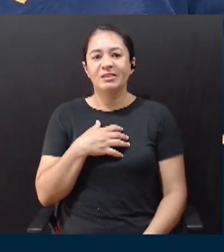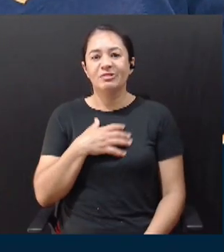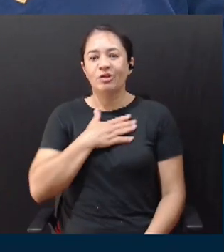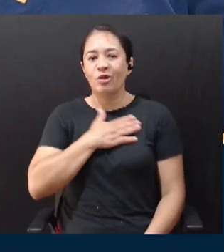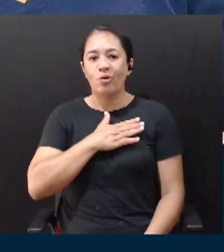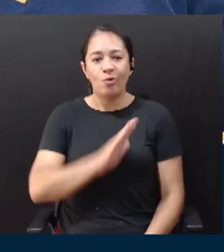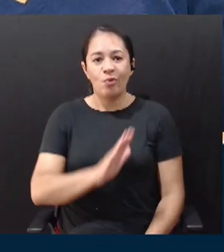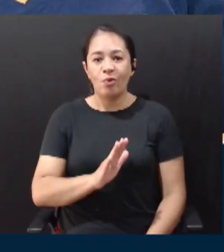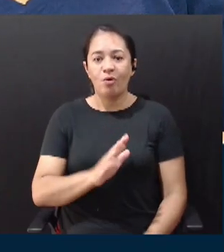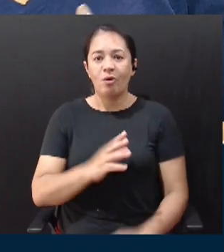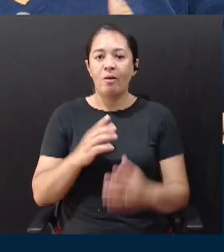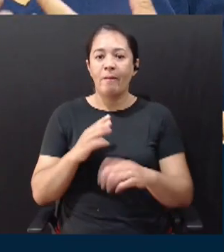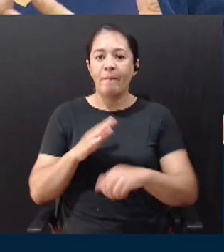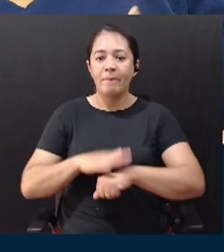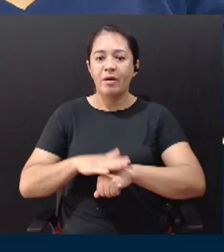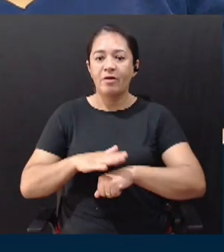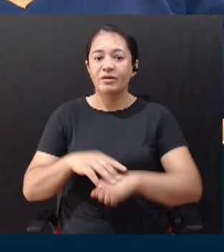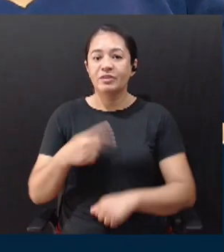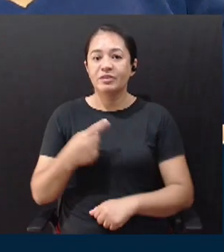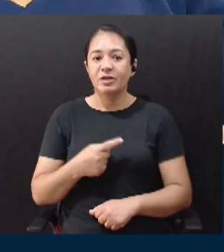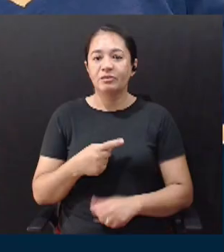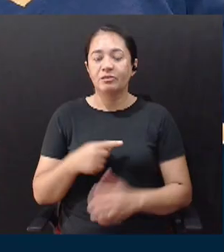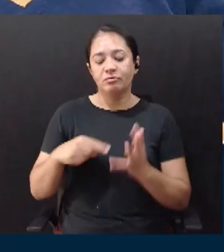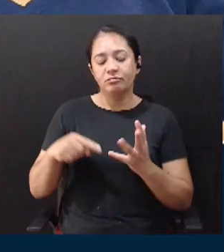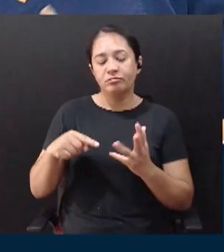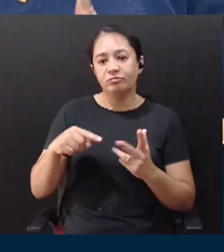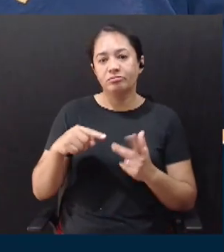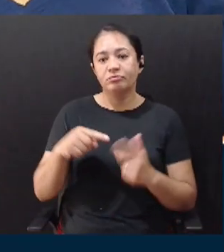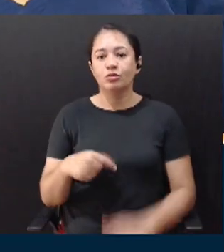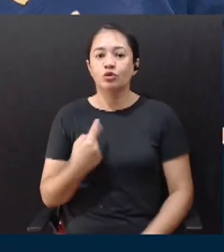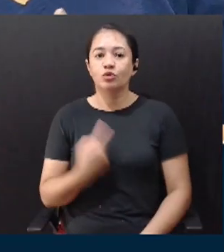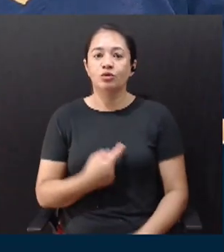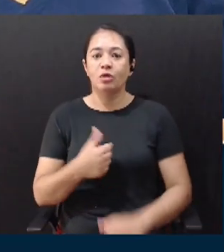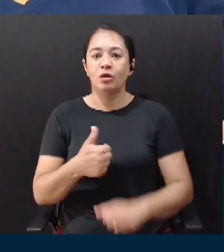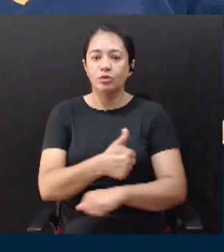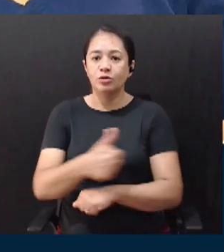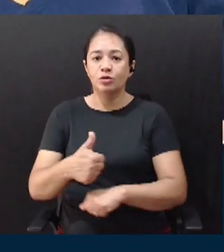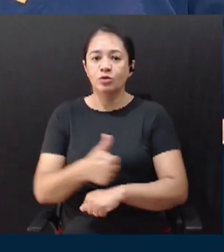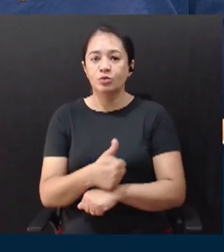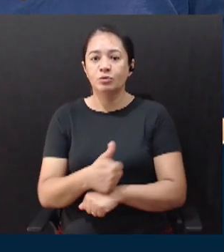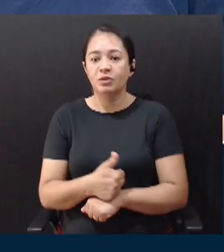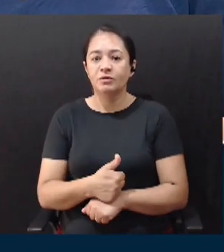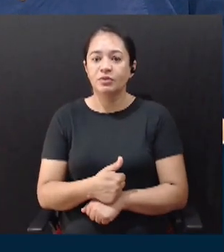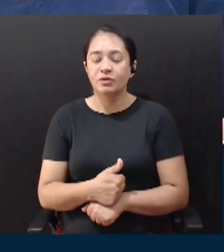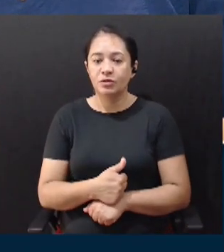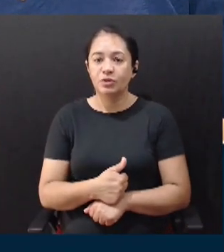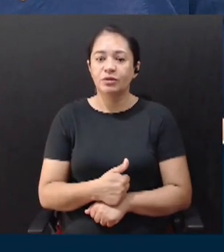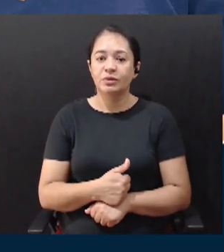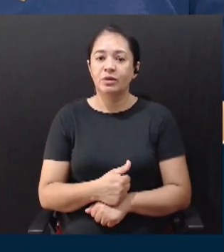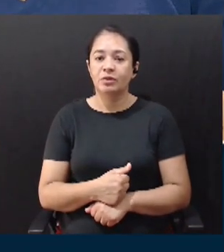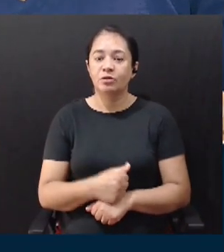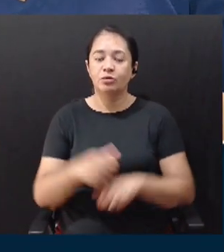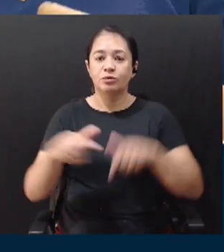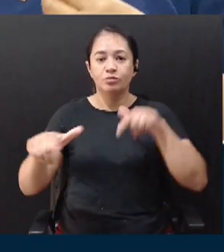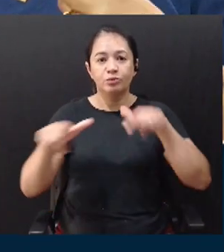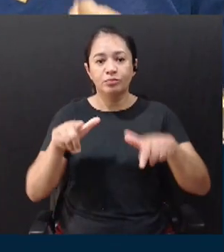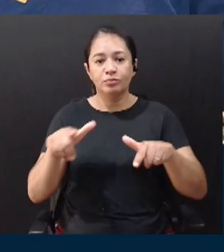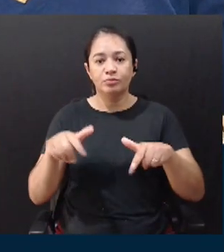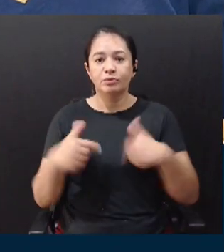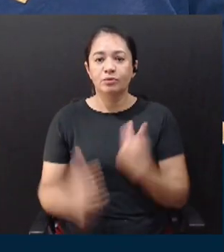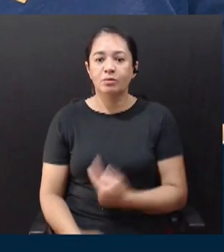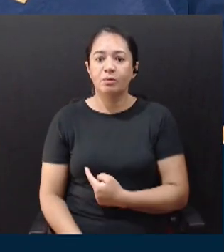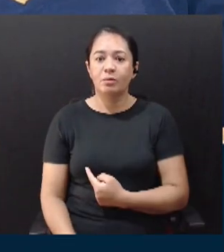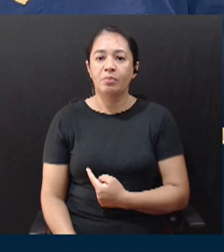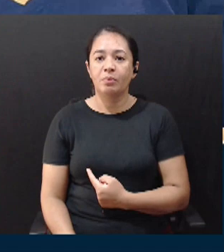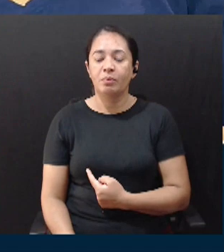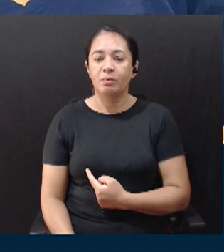executar as nossas funções, né? Executar o nosso profissional, a gente está falando aqui do trabalho, você chega